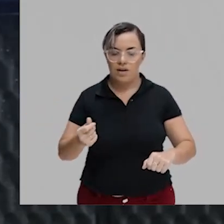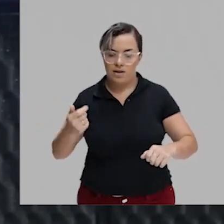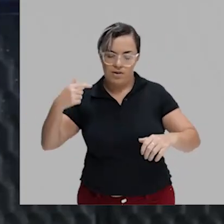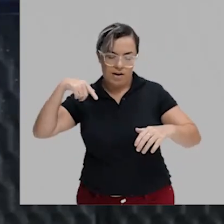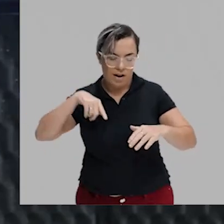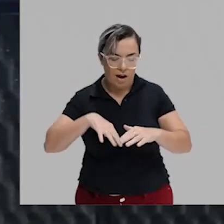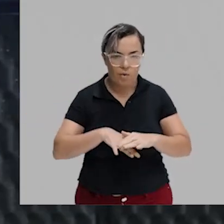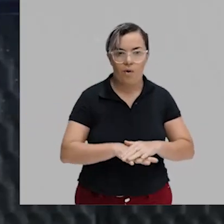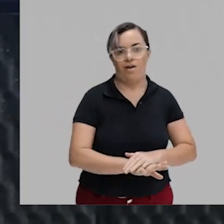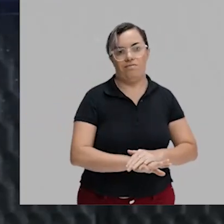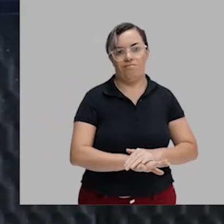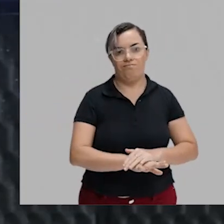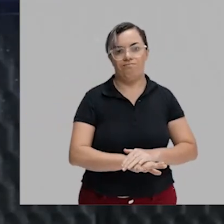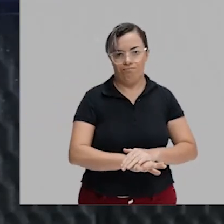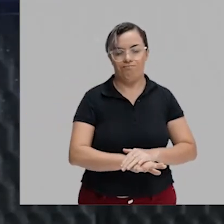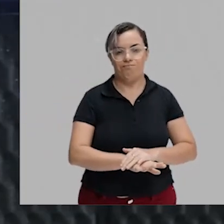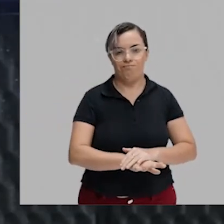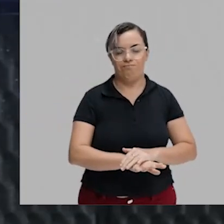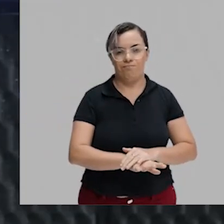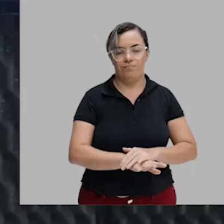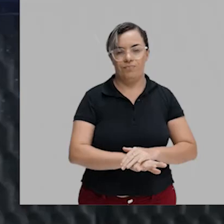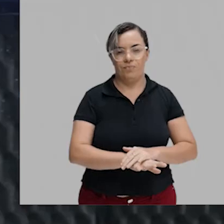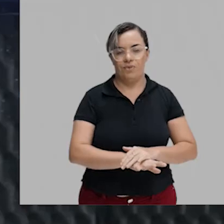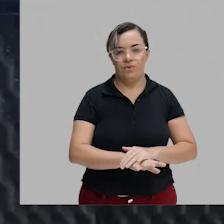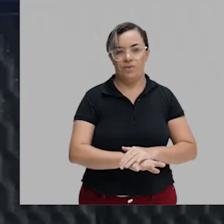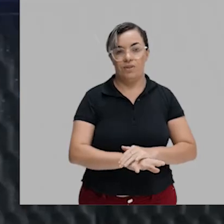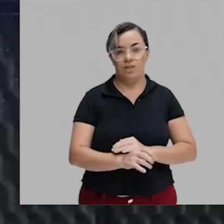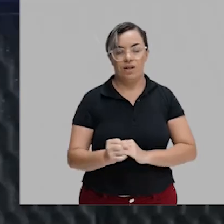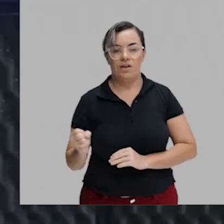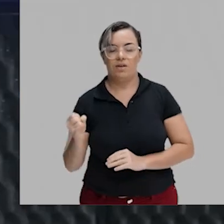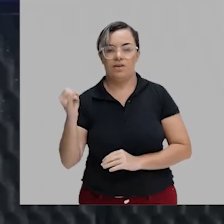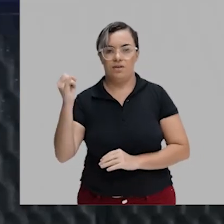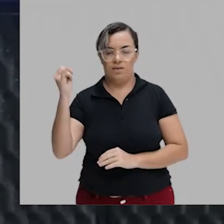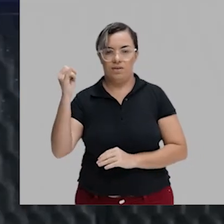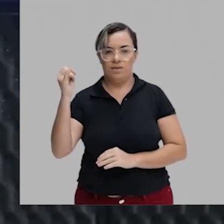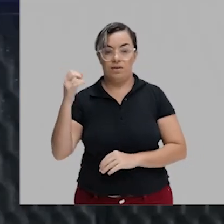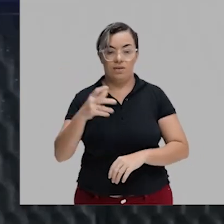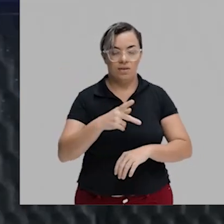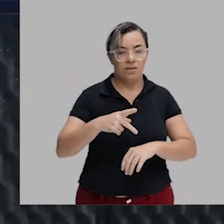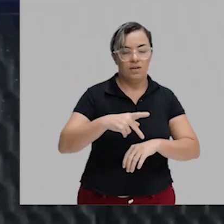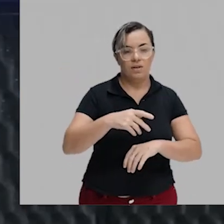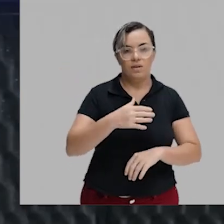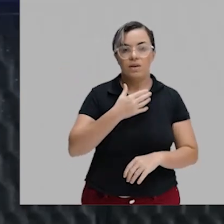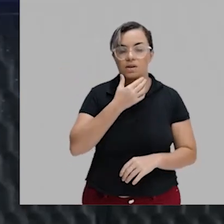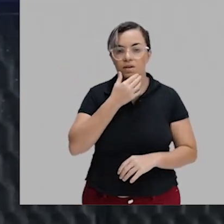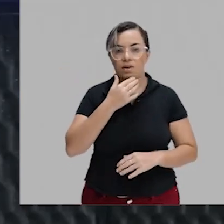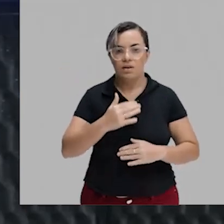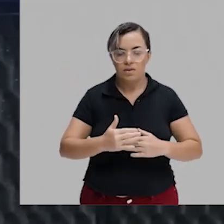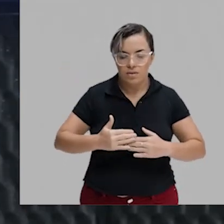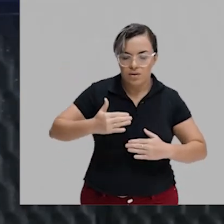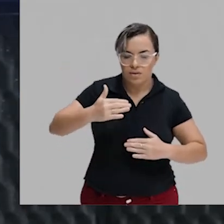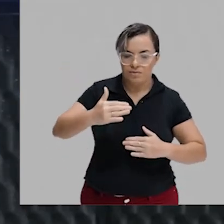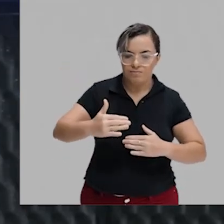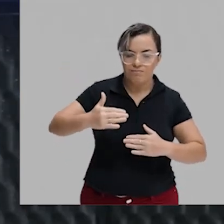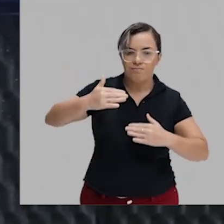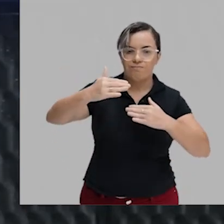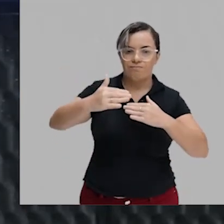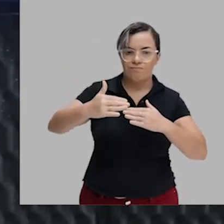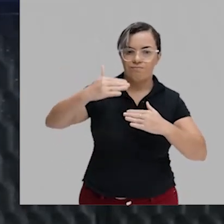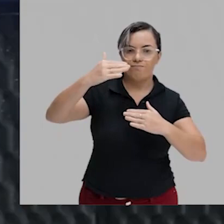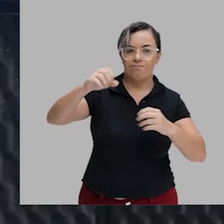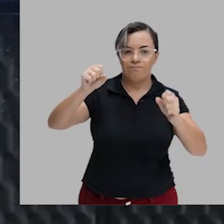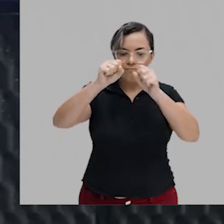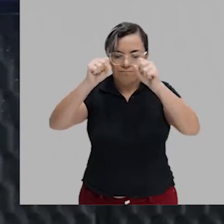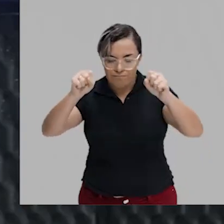ela investe. O que vai ser muito importante para a Inglaterra avançar nas suas práticas